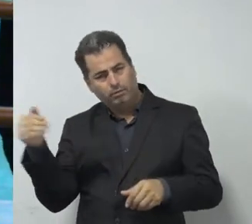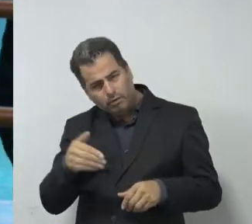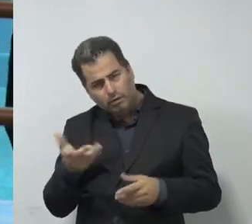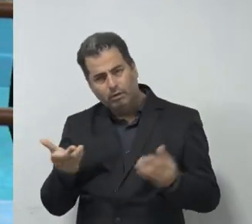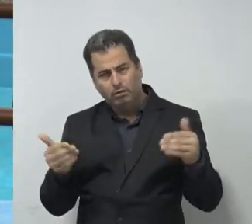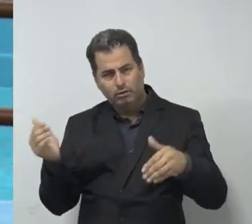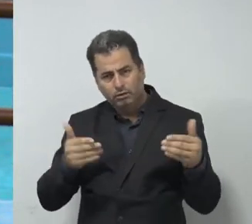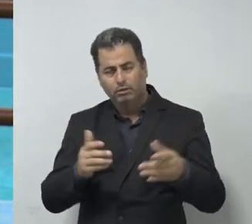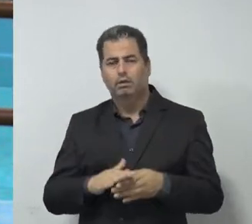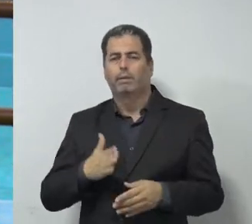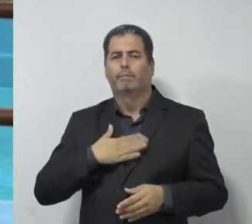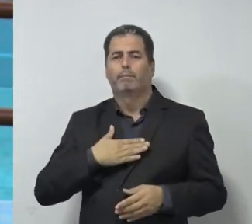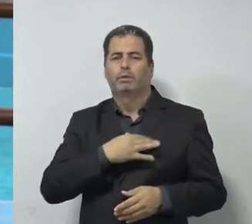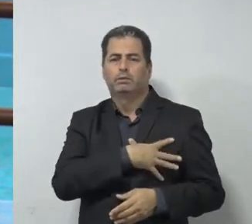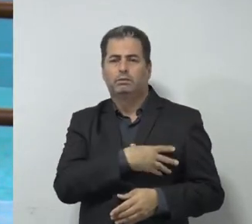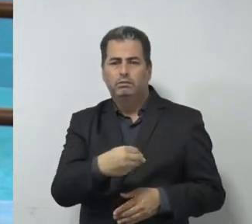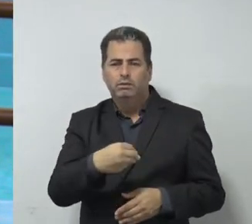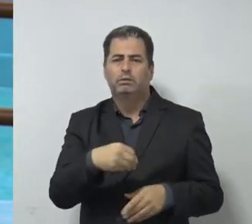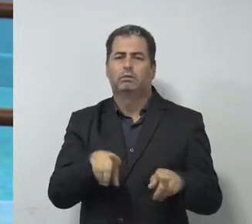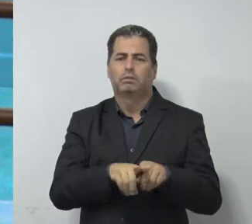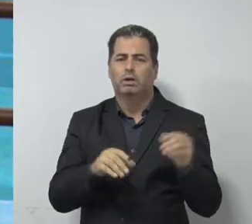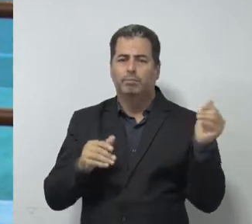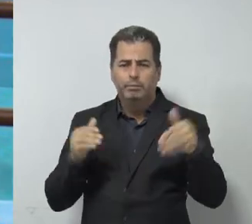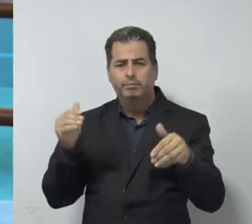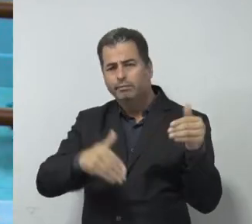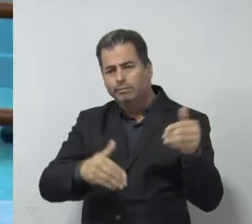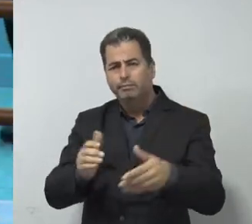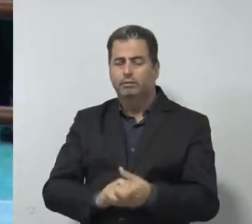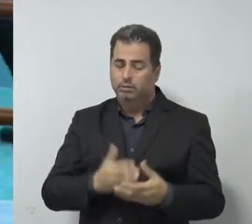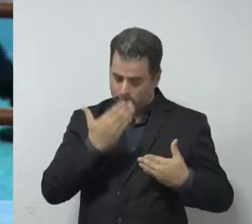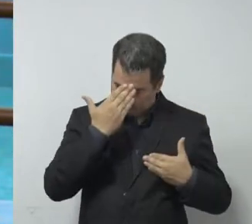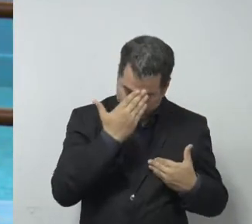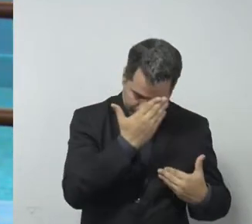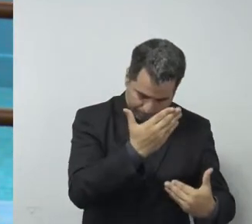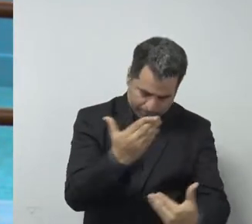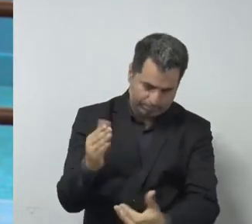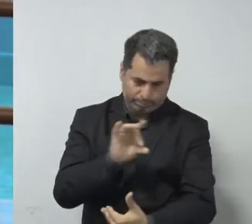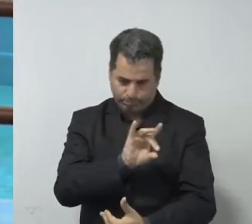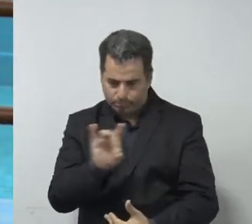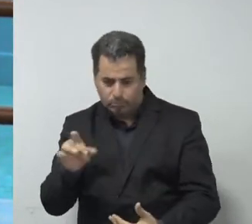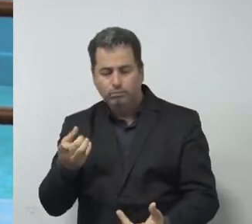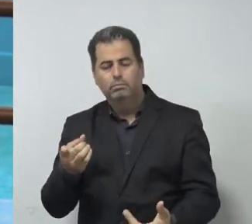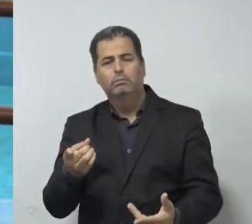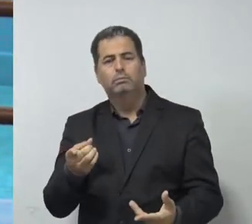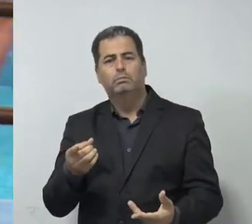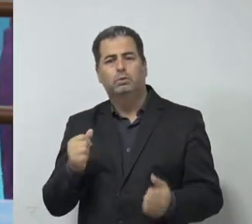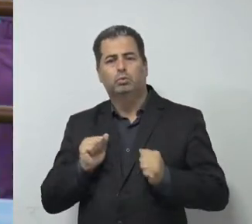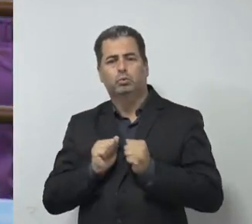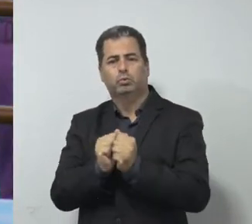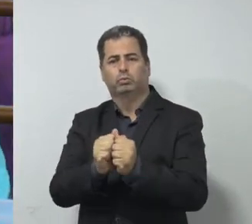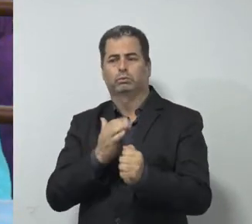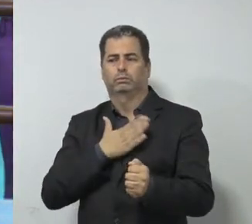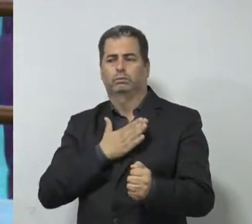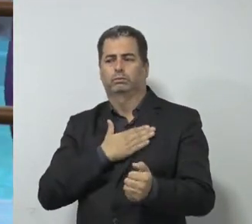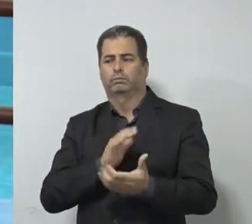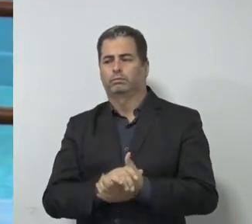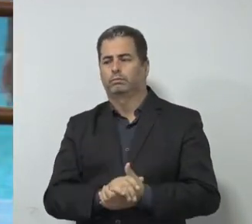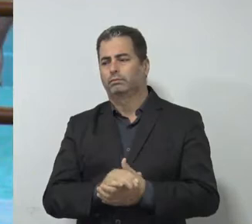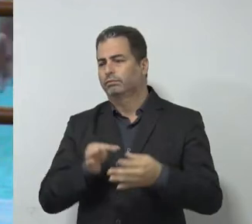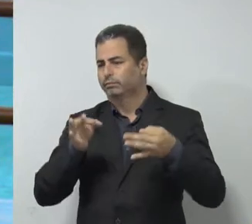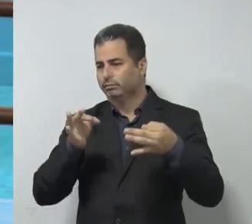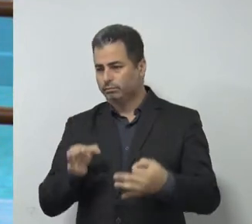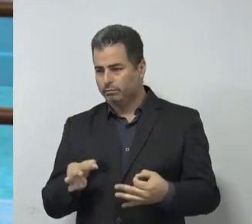filhos. Muito obrigada por caminharem comigo. E eu tenho certeza que nessa história